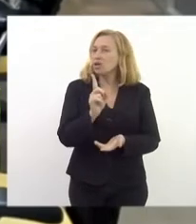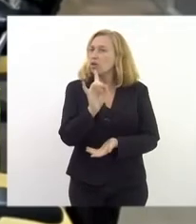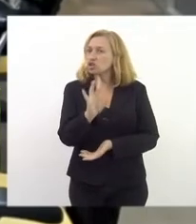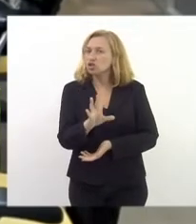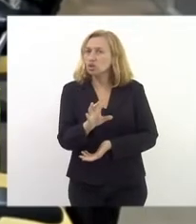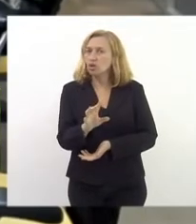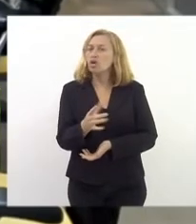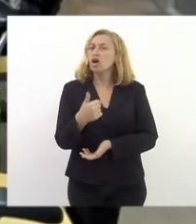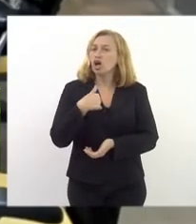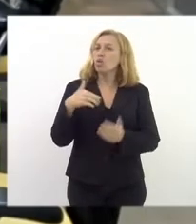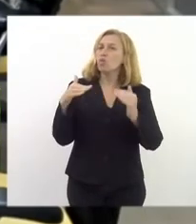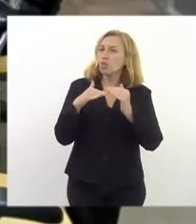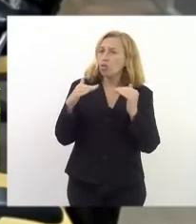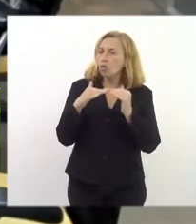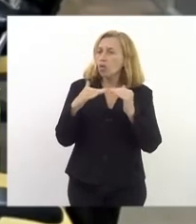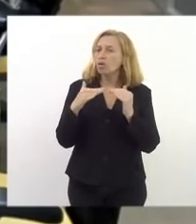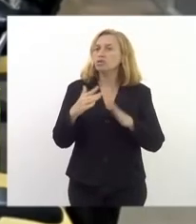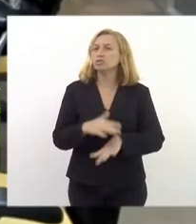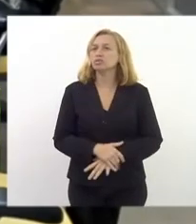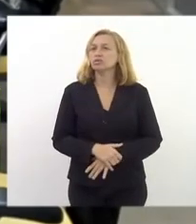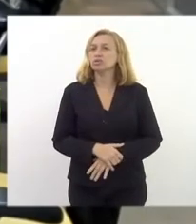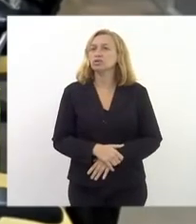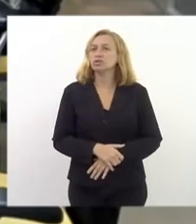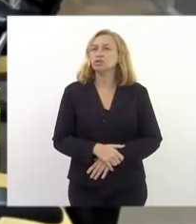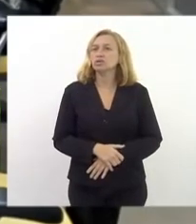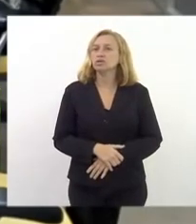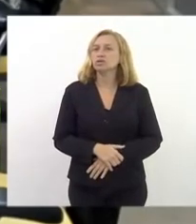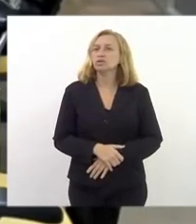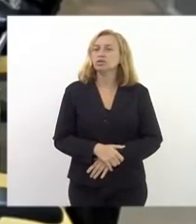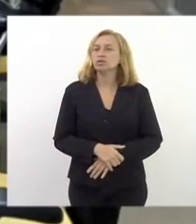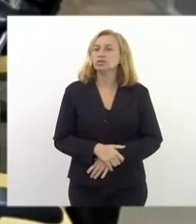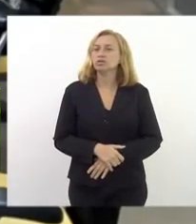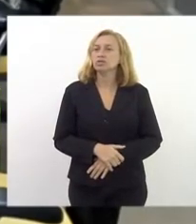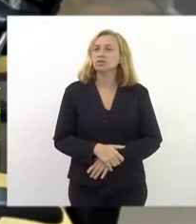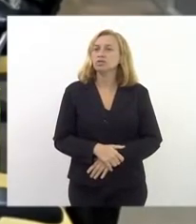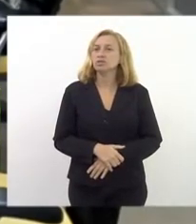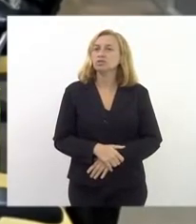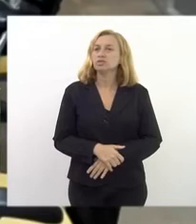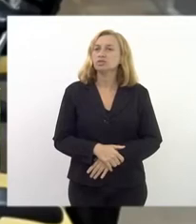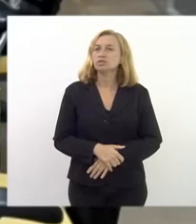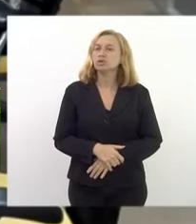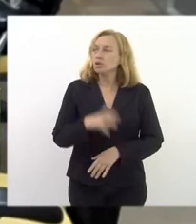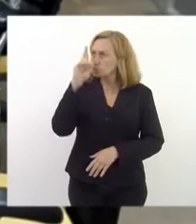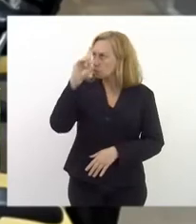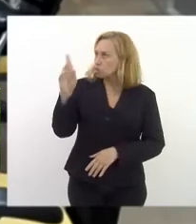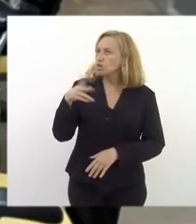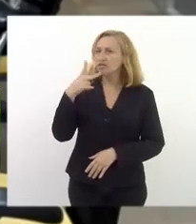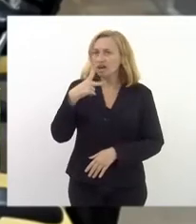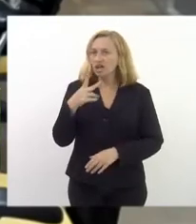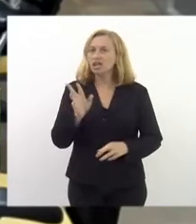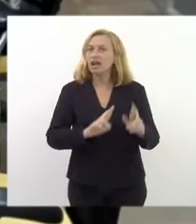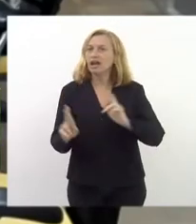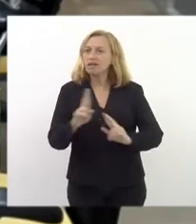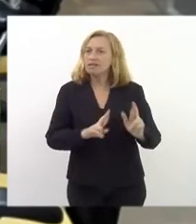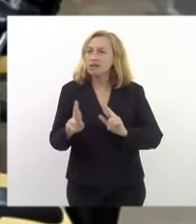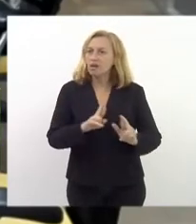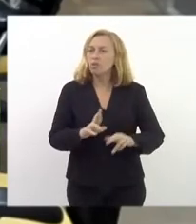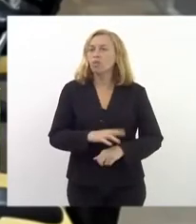isso. Eu concordo com o que o senhor está dizendo com relação